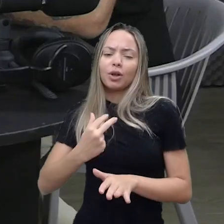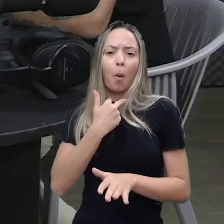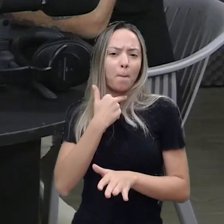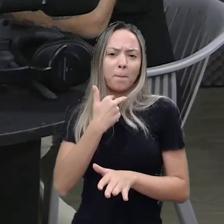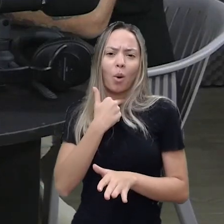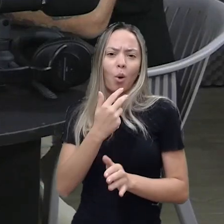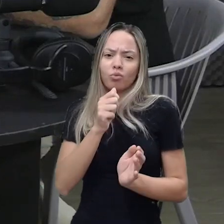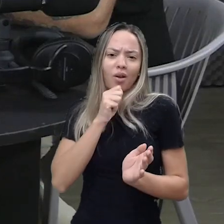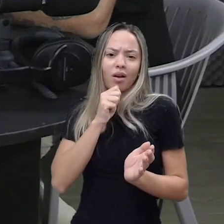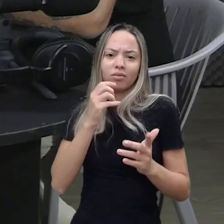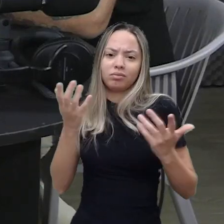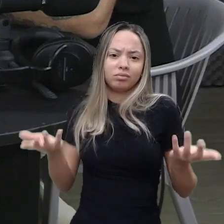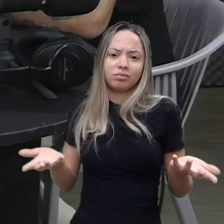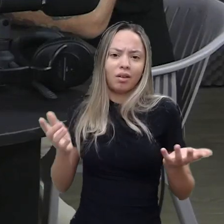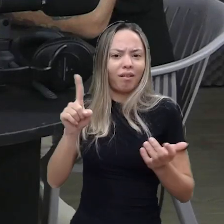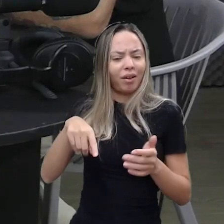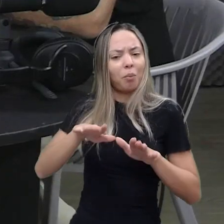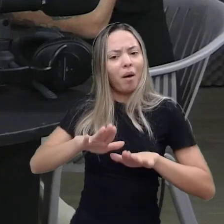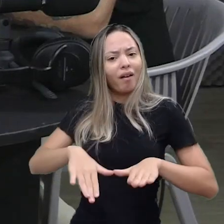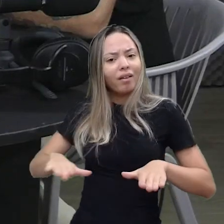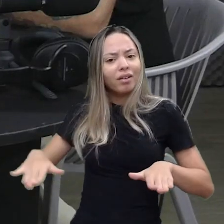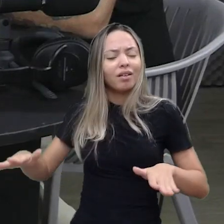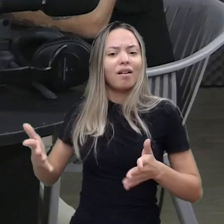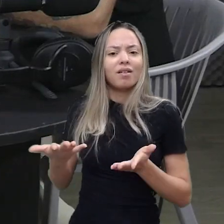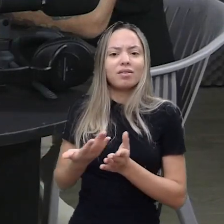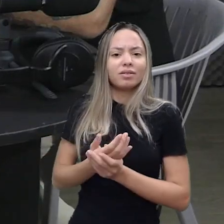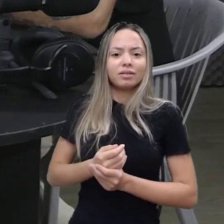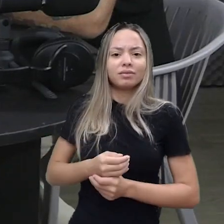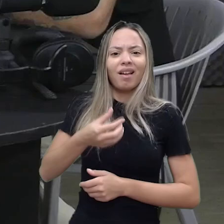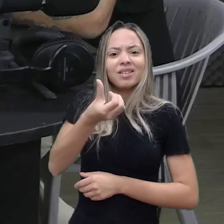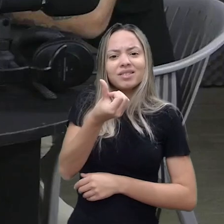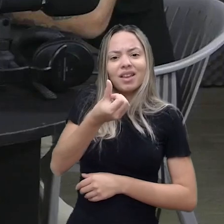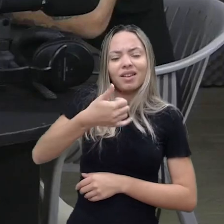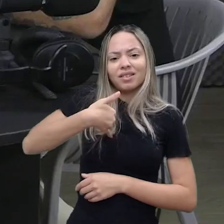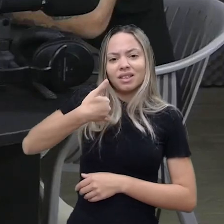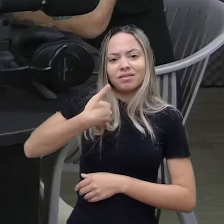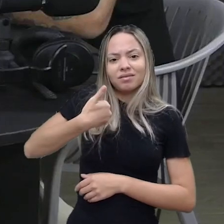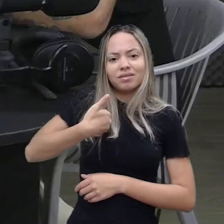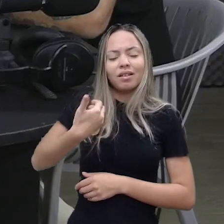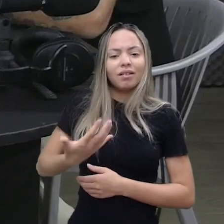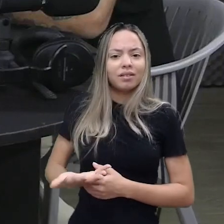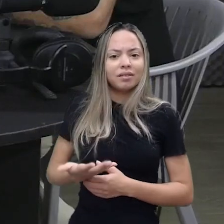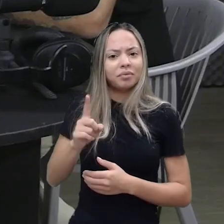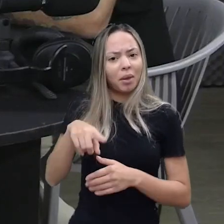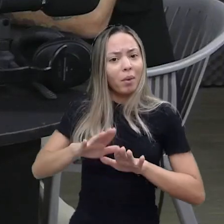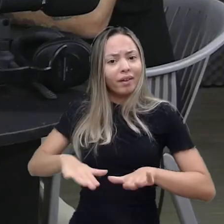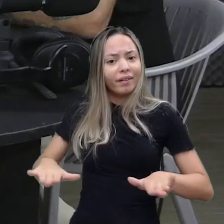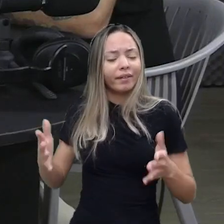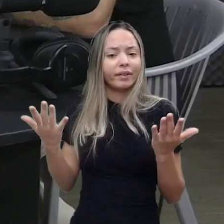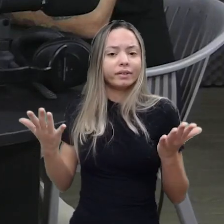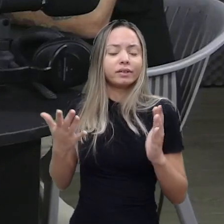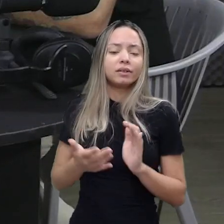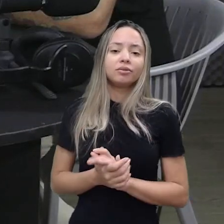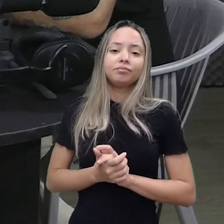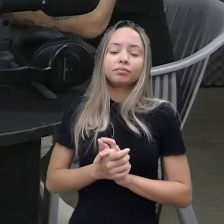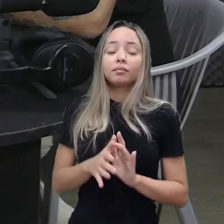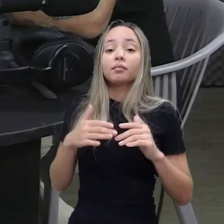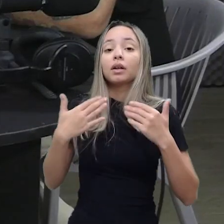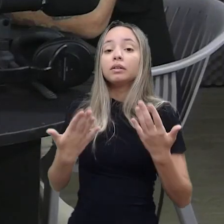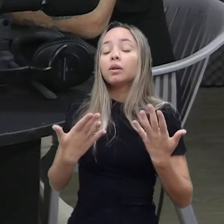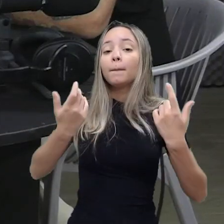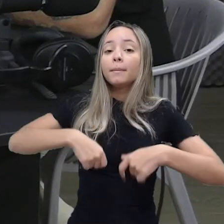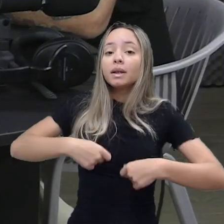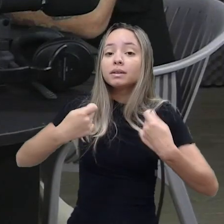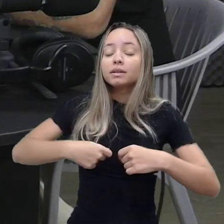se autorrepresentar. Ela é uma criança menor de idade, não é uma pessoa criança menor de idade, ela é uma criança. Né? Então, ela precisa